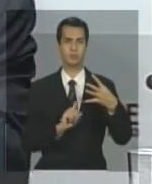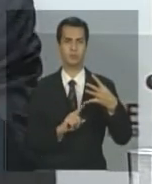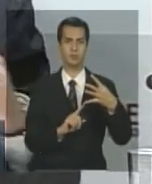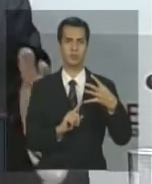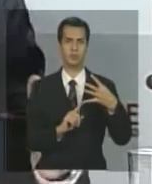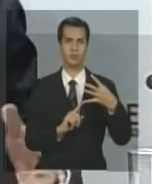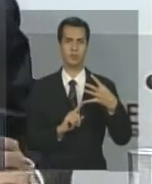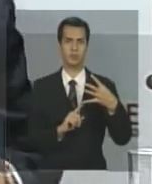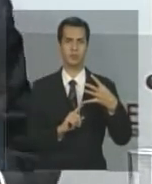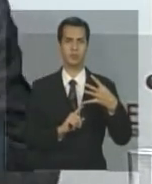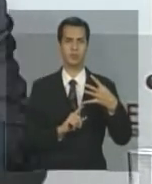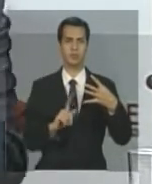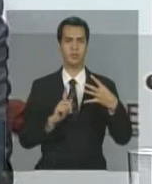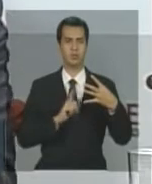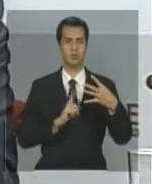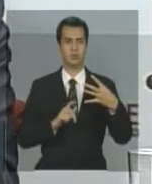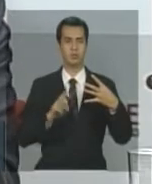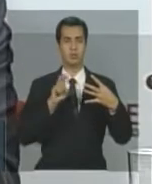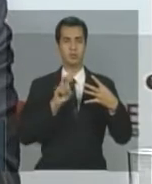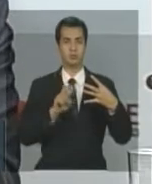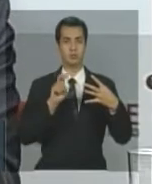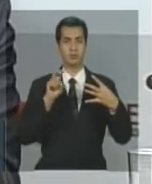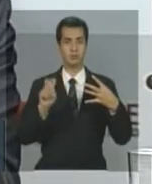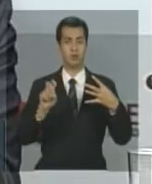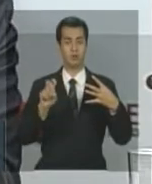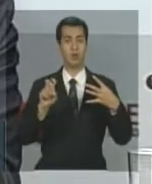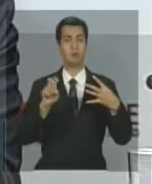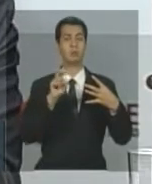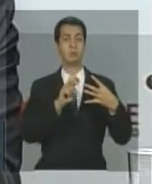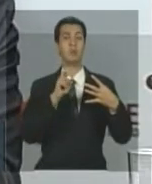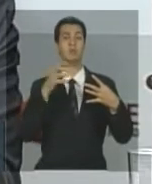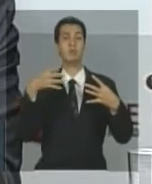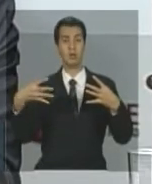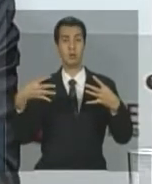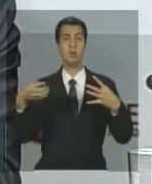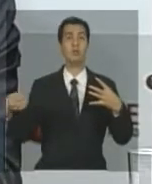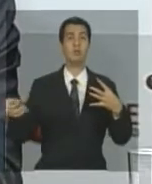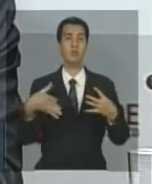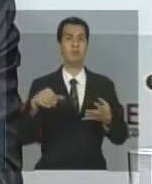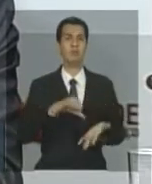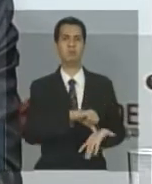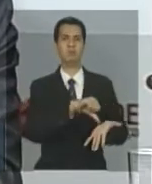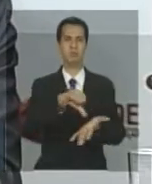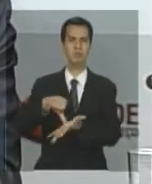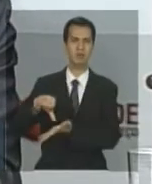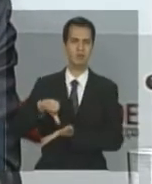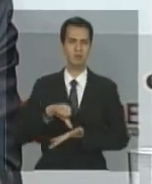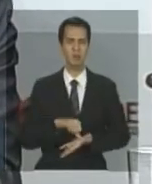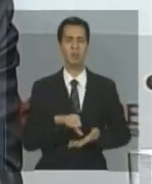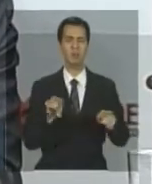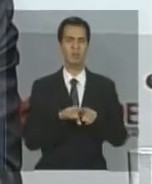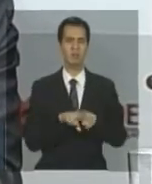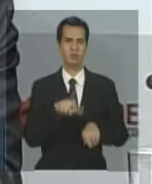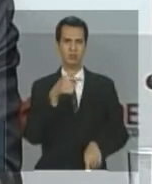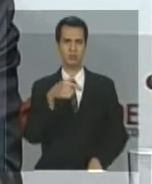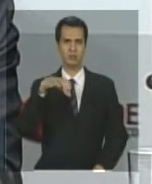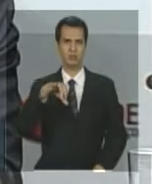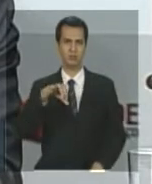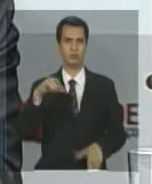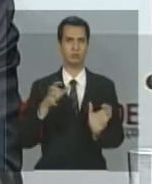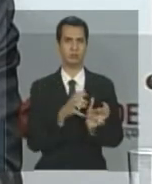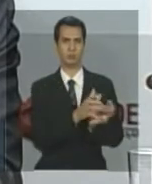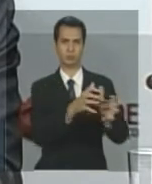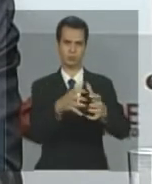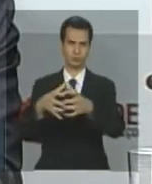é, além da criação dos 54 novos centros e 72 novas equipes, ou seja, a expansão dos serviços e